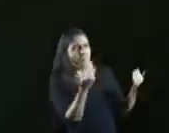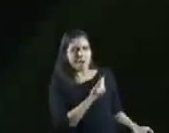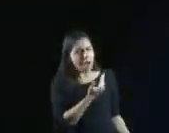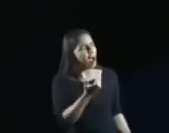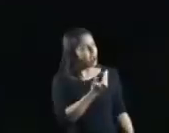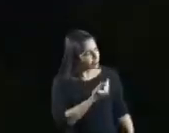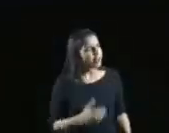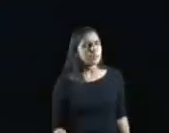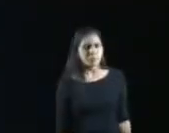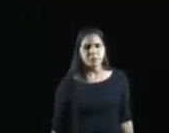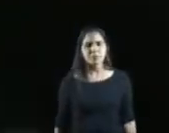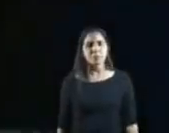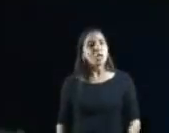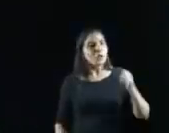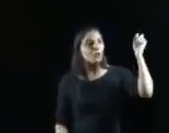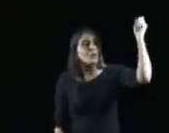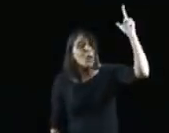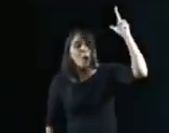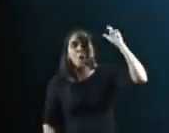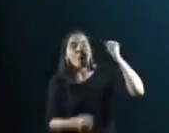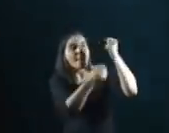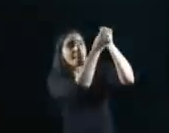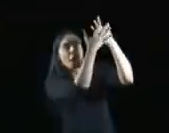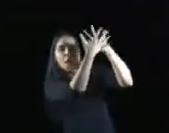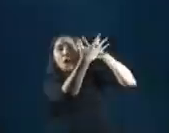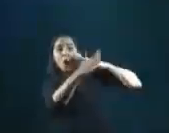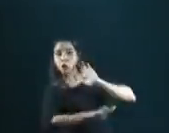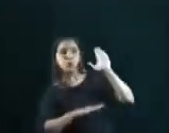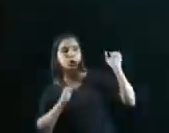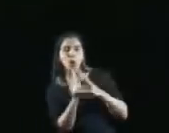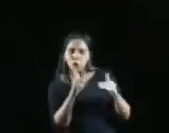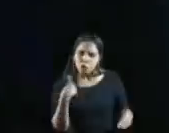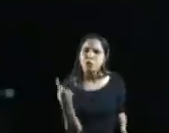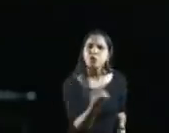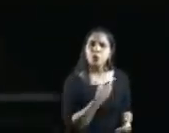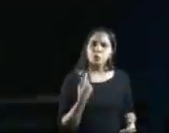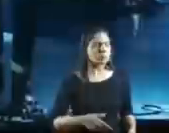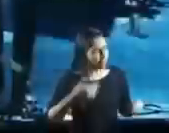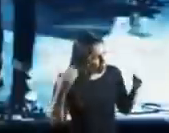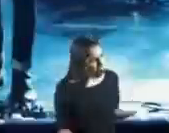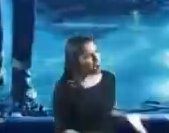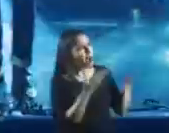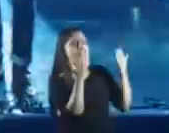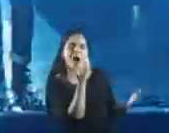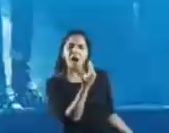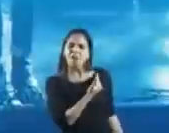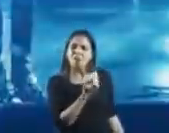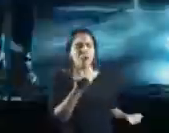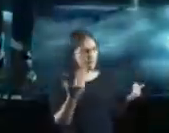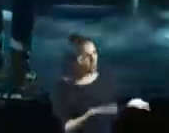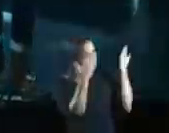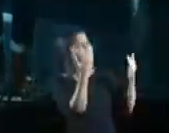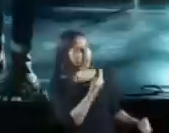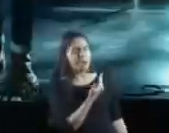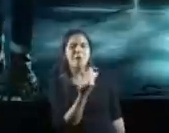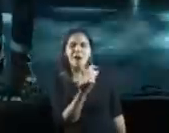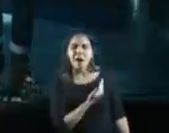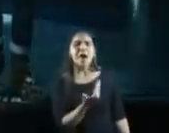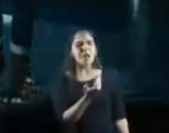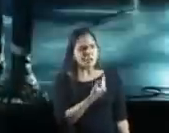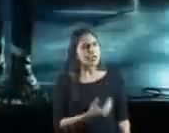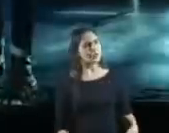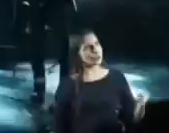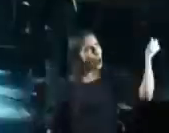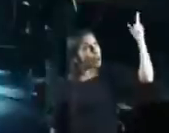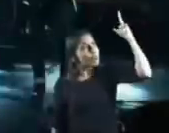avante, camarada, e o sol brilhará pra todos nós. Avante, camarada, avante,